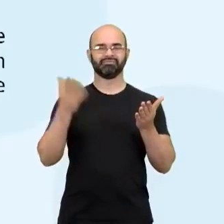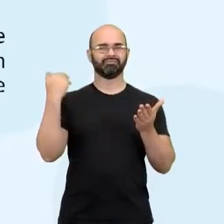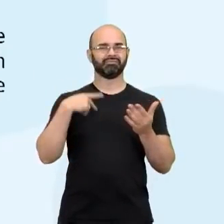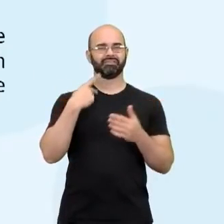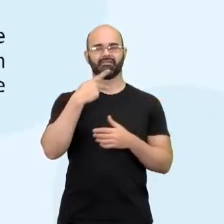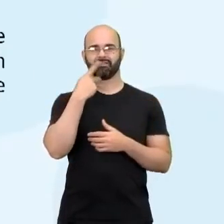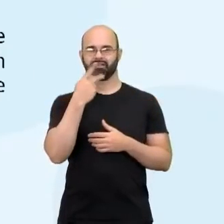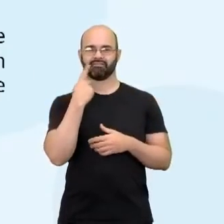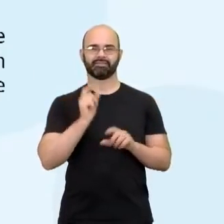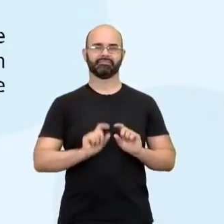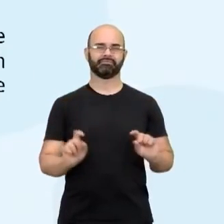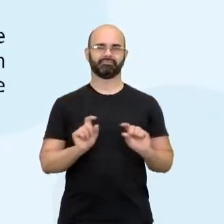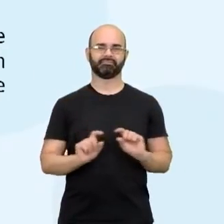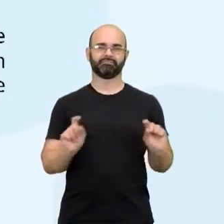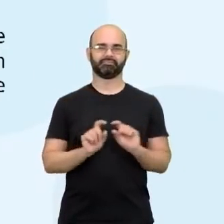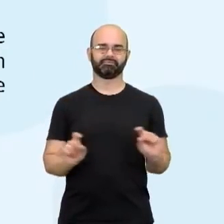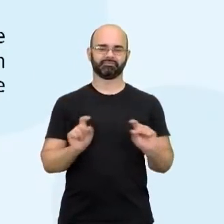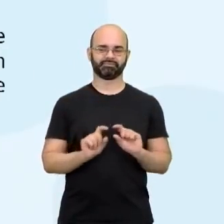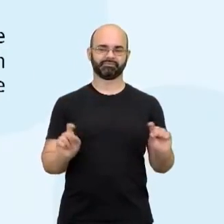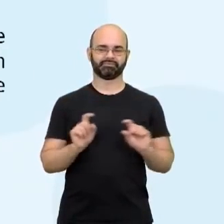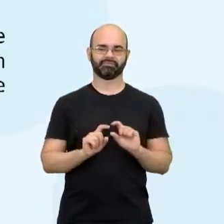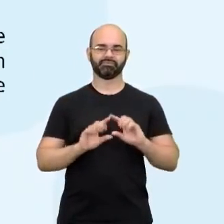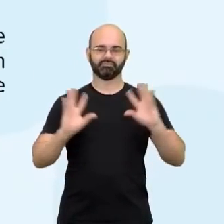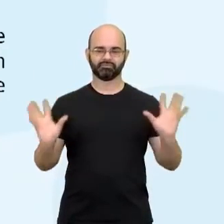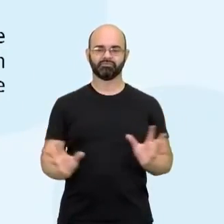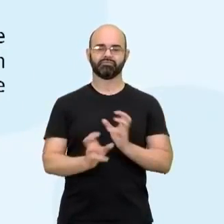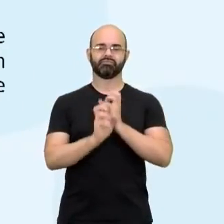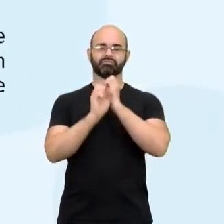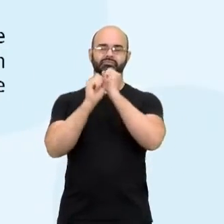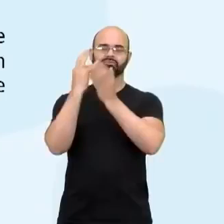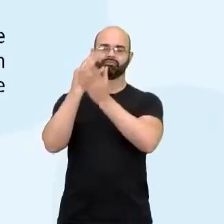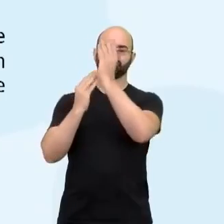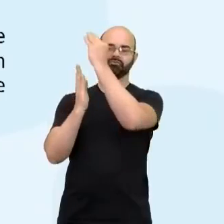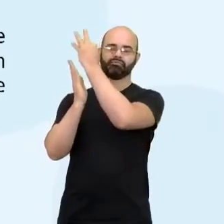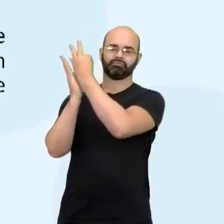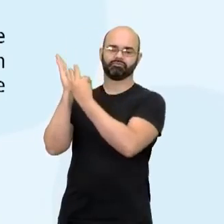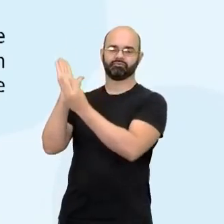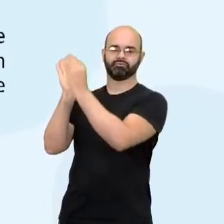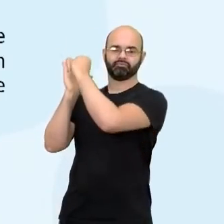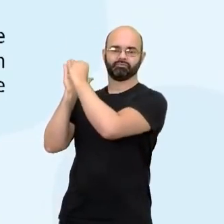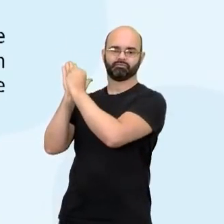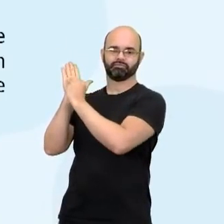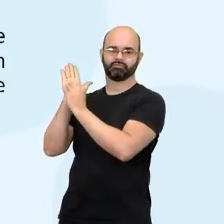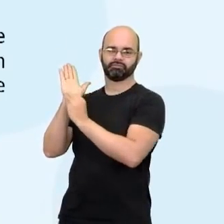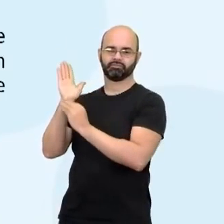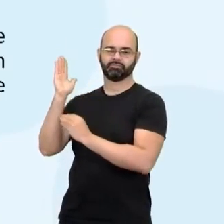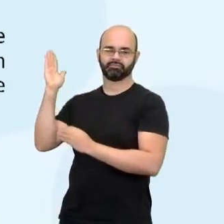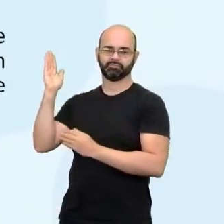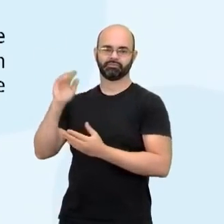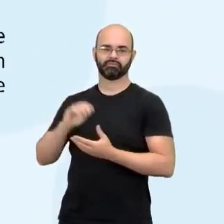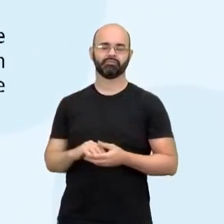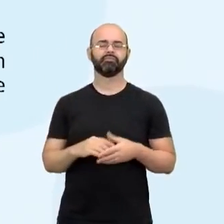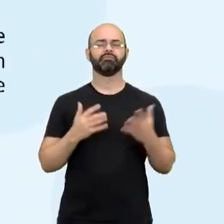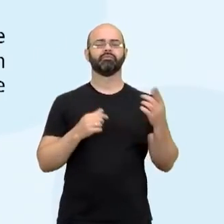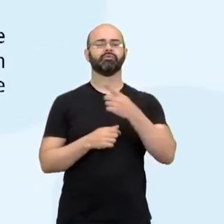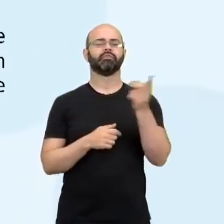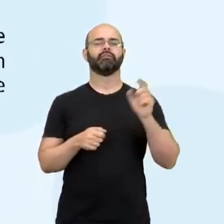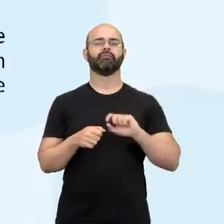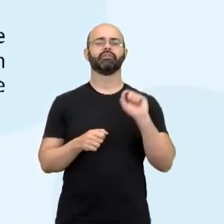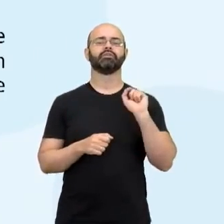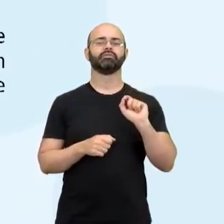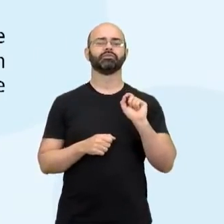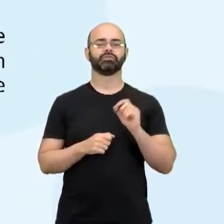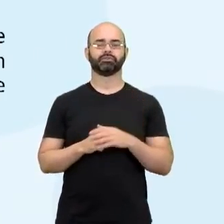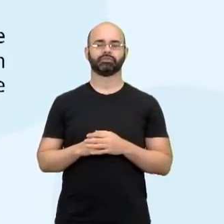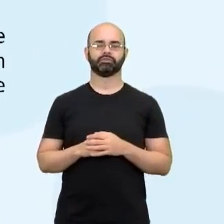transcrição do que eu falei nesse vídeo que a gente acabou de mostrar para vocês. Vocês que vão fazer agora. A gente tem